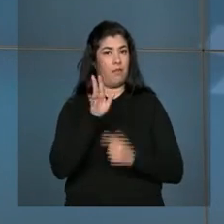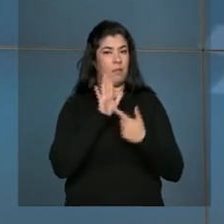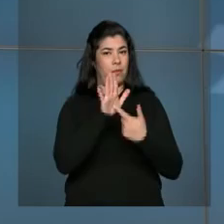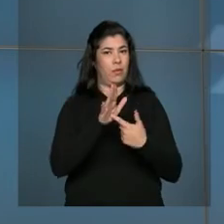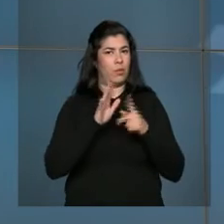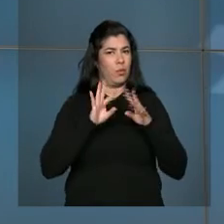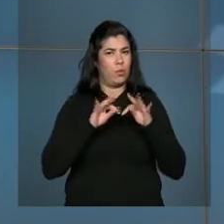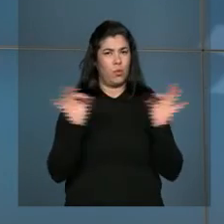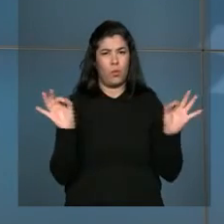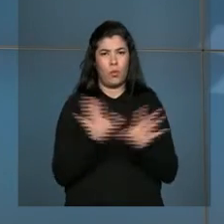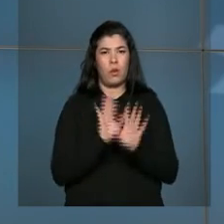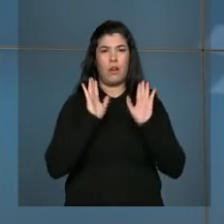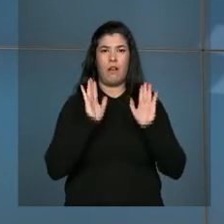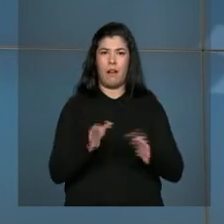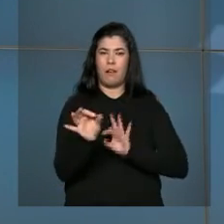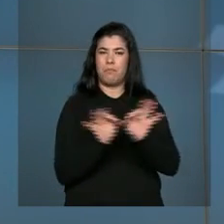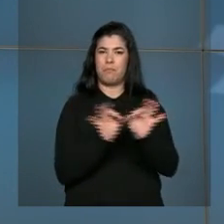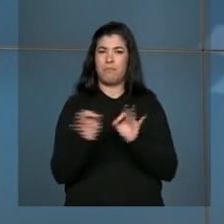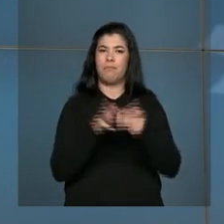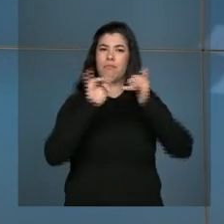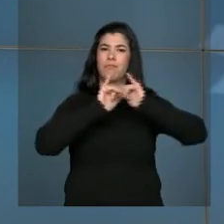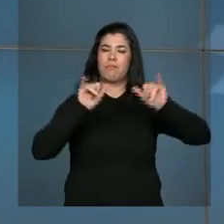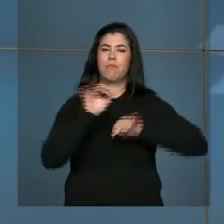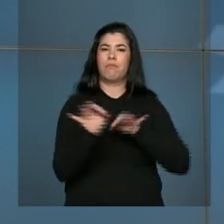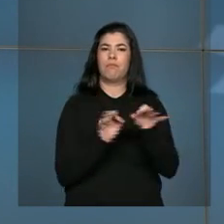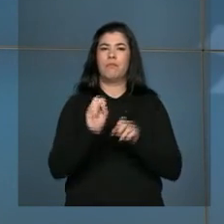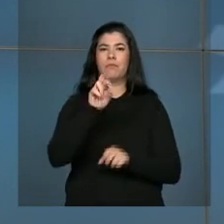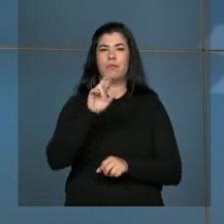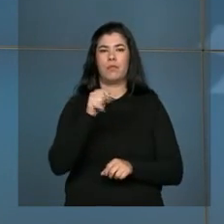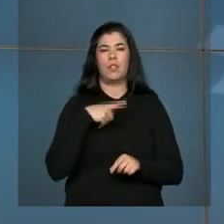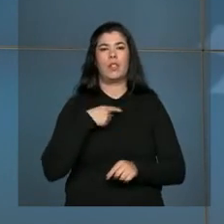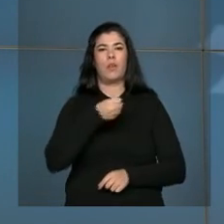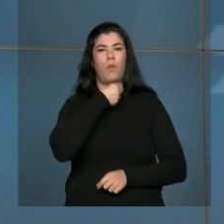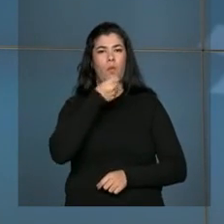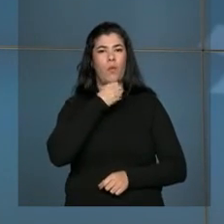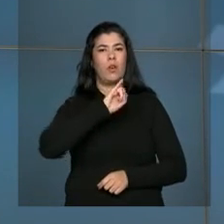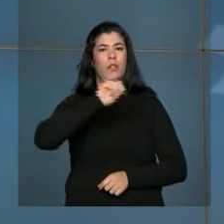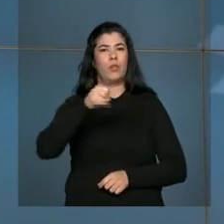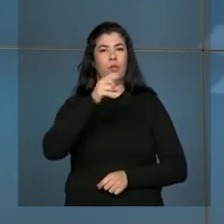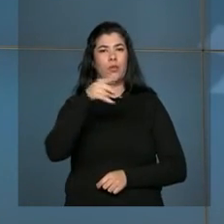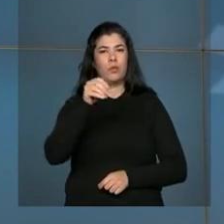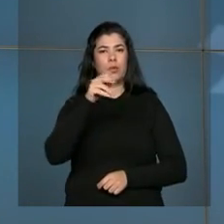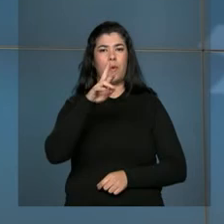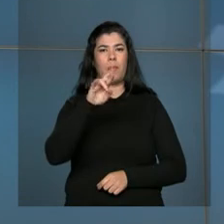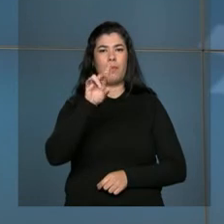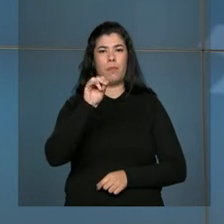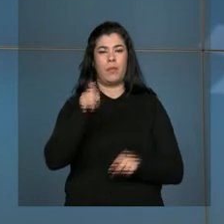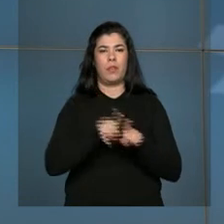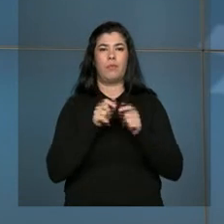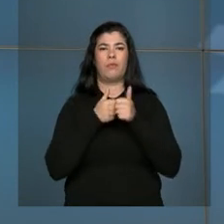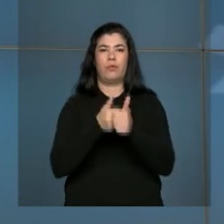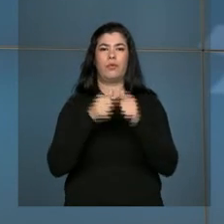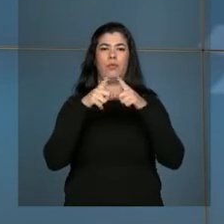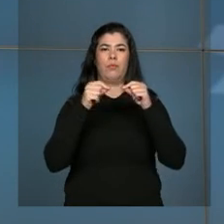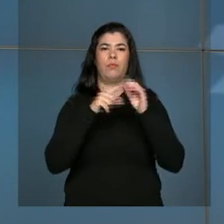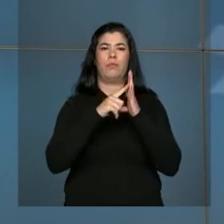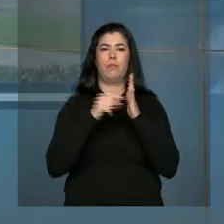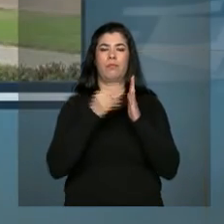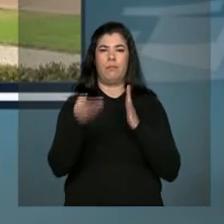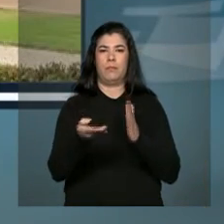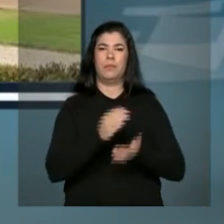tudo pronto para o lançamento do Plano Safra. O repórter João Pedro Neto também está no Palácio do Planalto para acompanhar o evento.